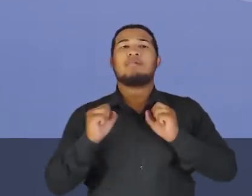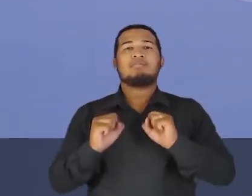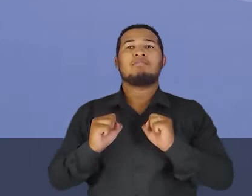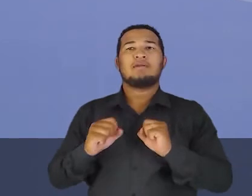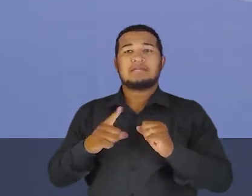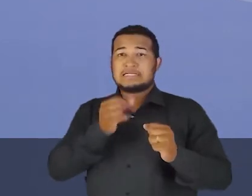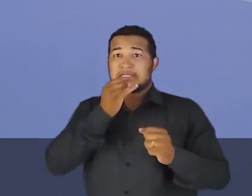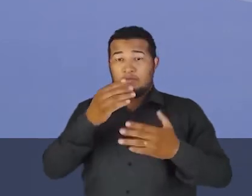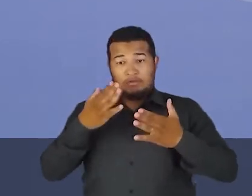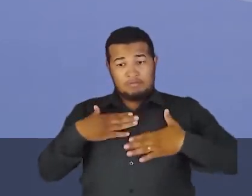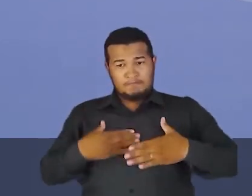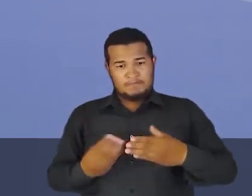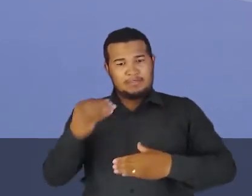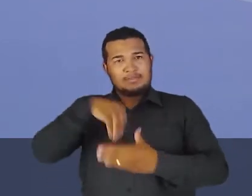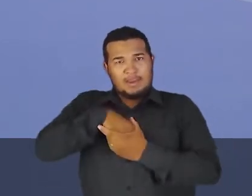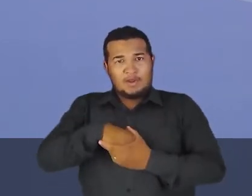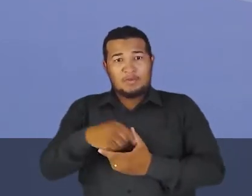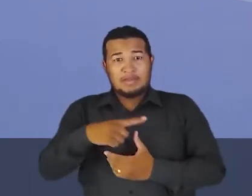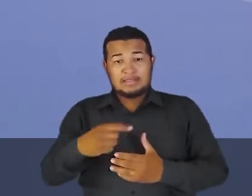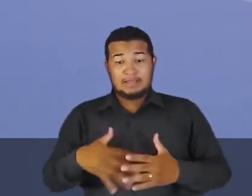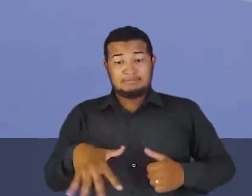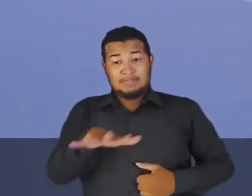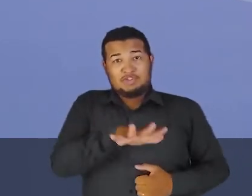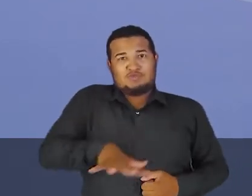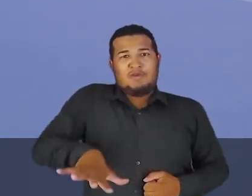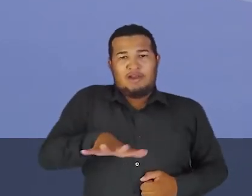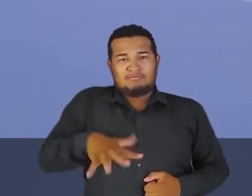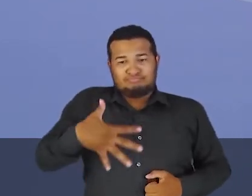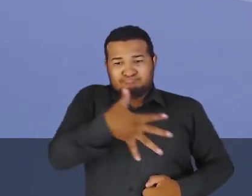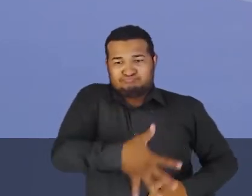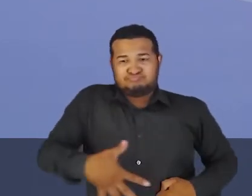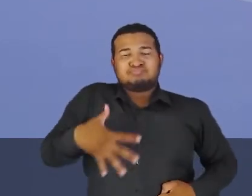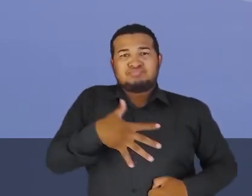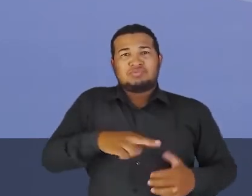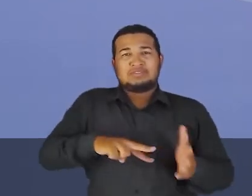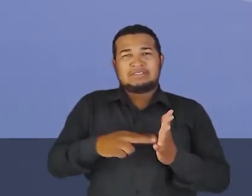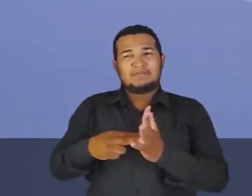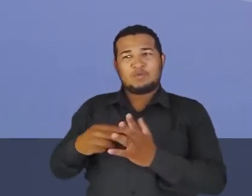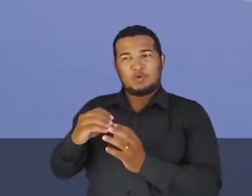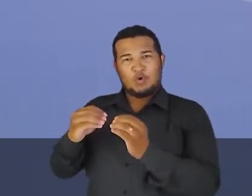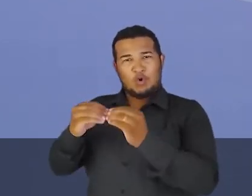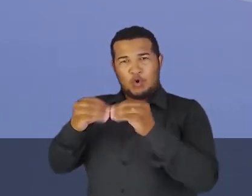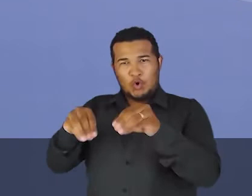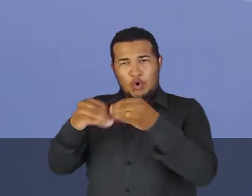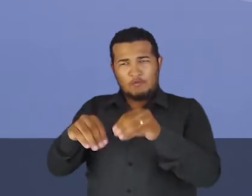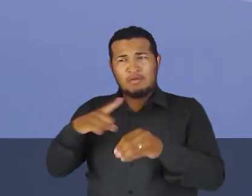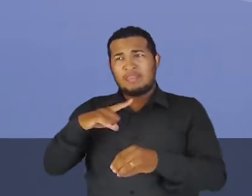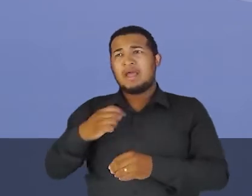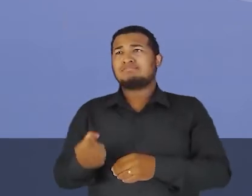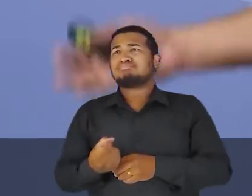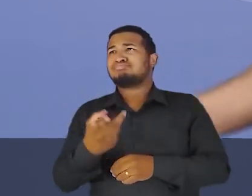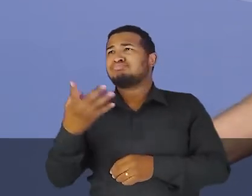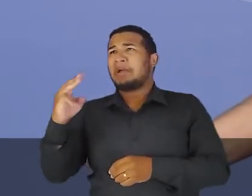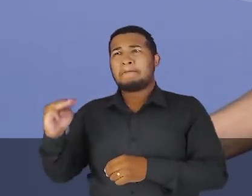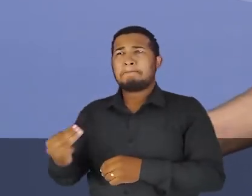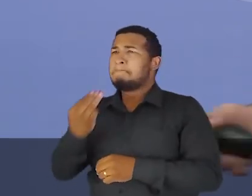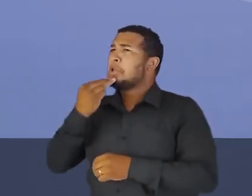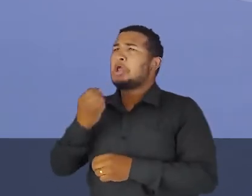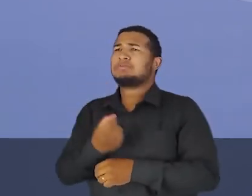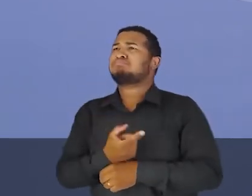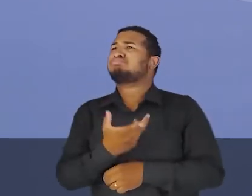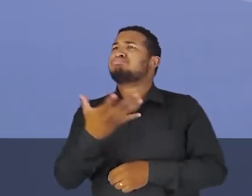Né? Dentro do corpo da mãe existe um limite de espaço. Então, ao contrário dos animais ovíparos, que podem produzir milhões de